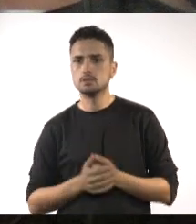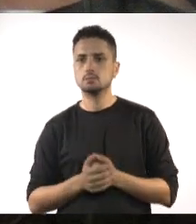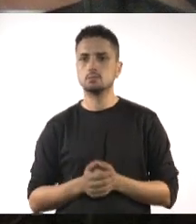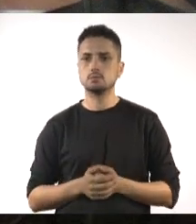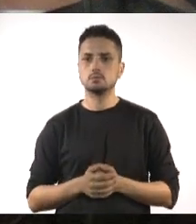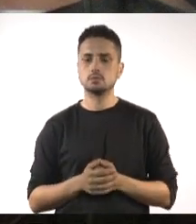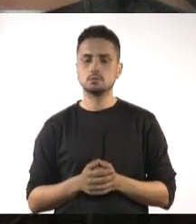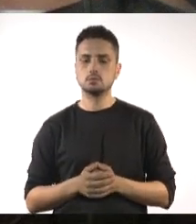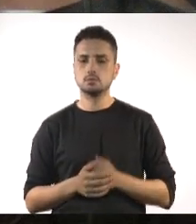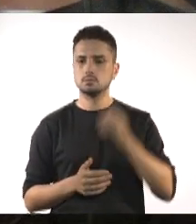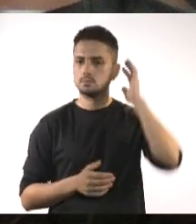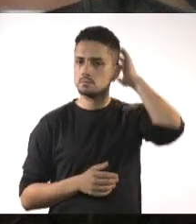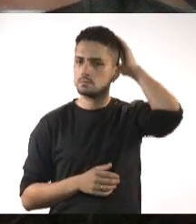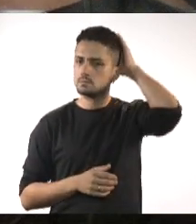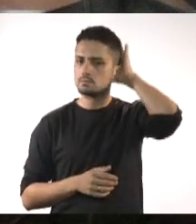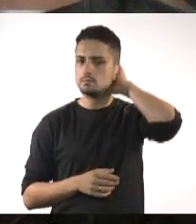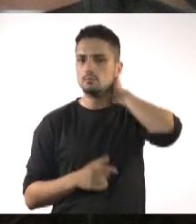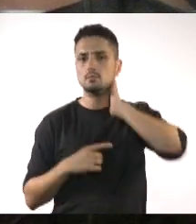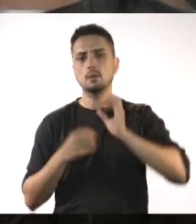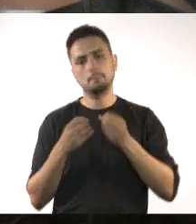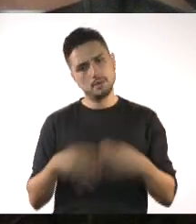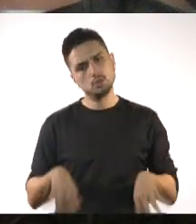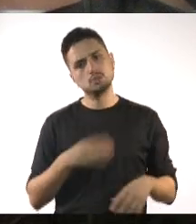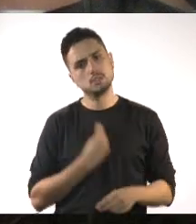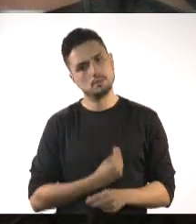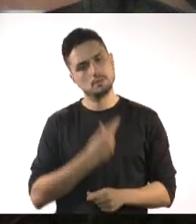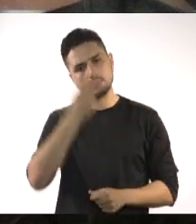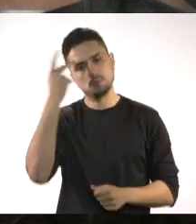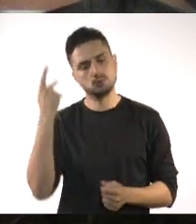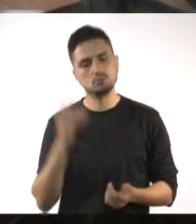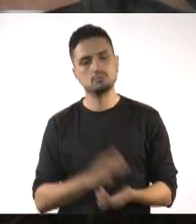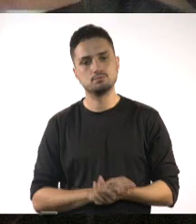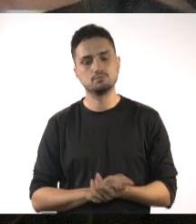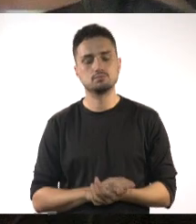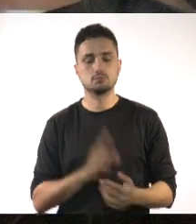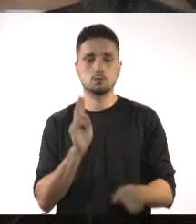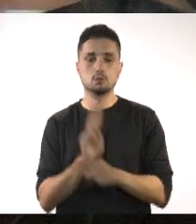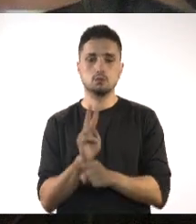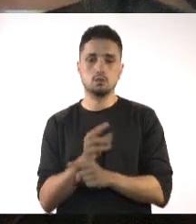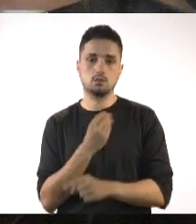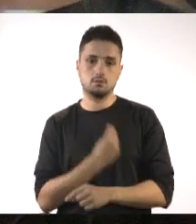afligem realmente, diretamente o ser humano. E cuidar de vida,